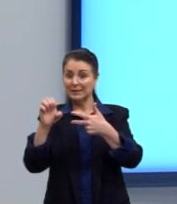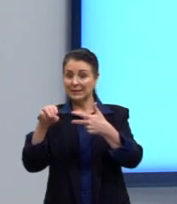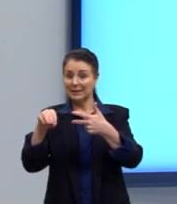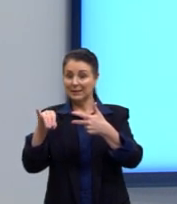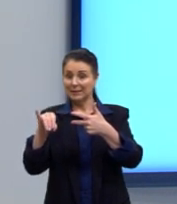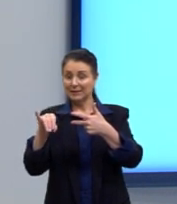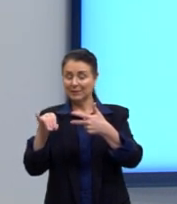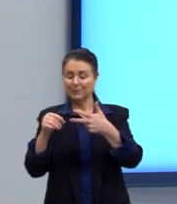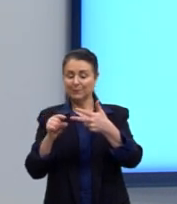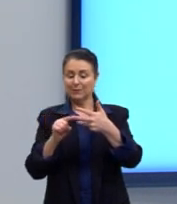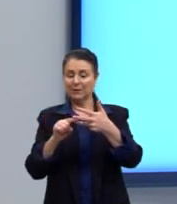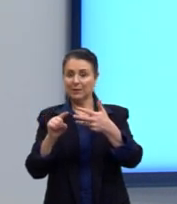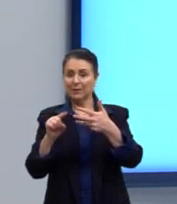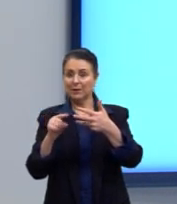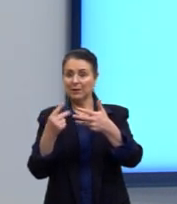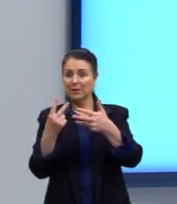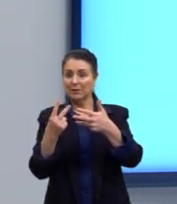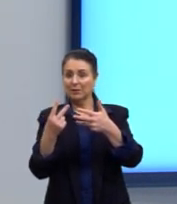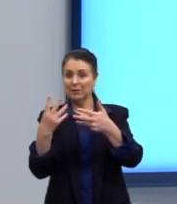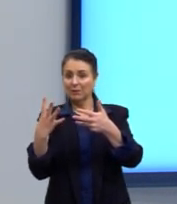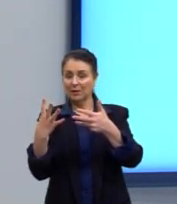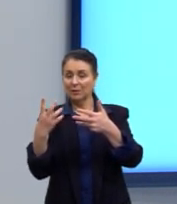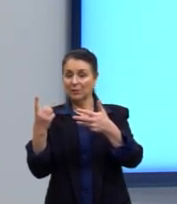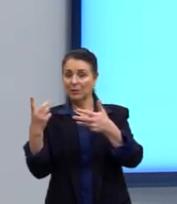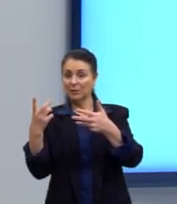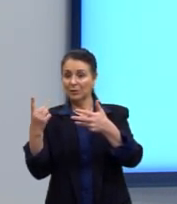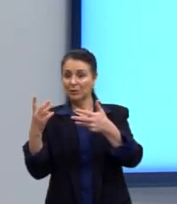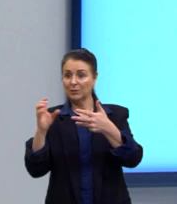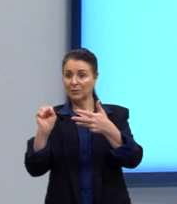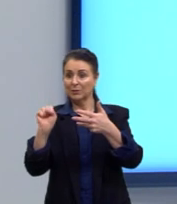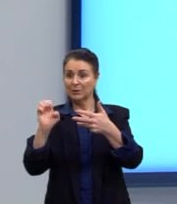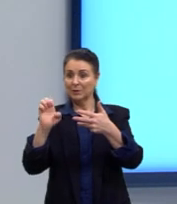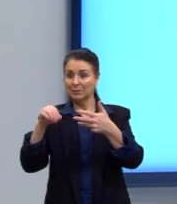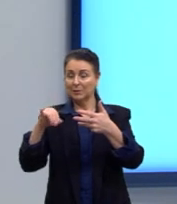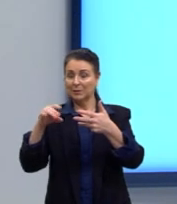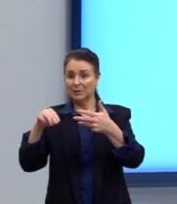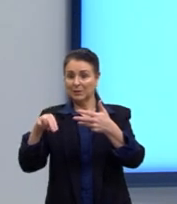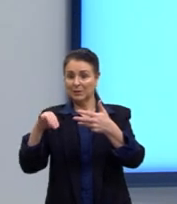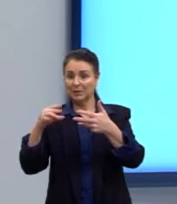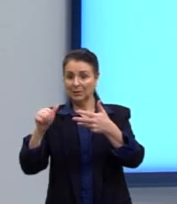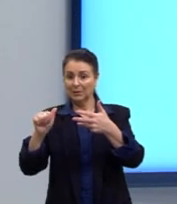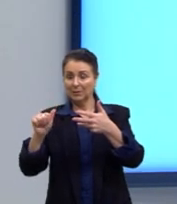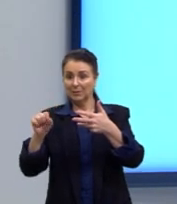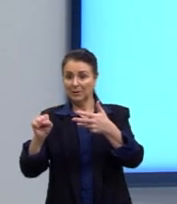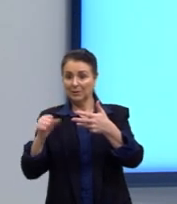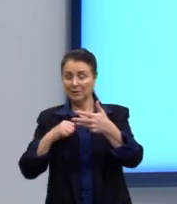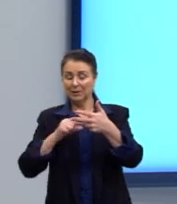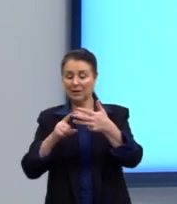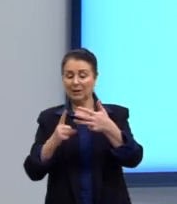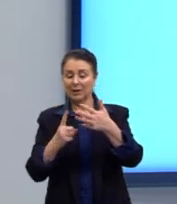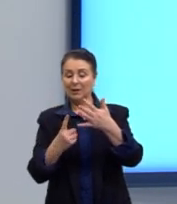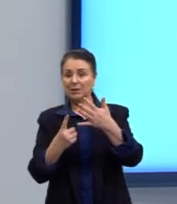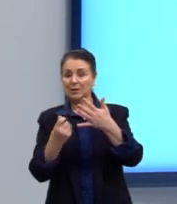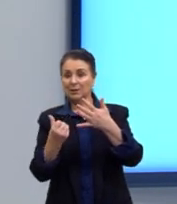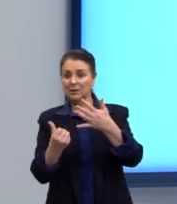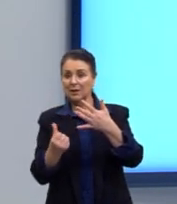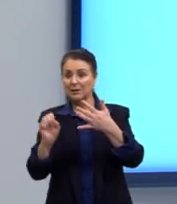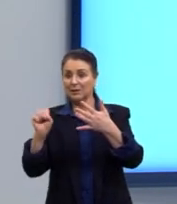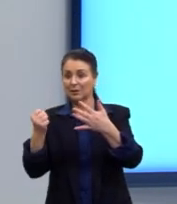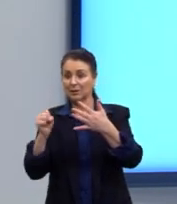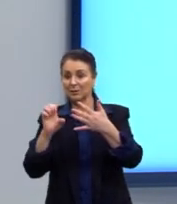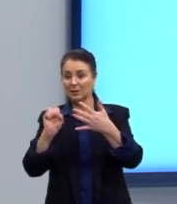24 colcheias e 12 semínimas 16 semínimas e 8 semicolcheias